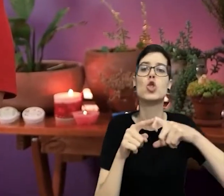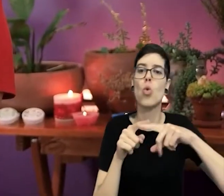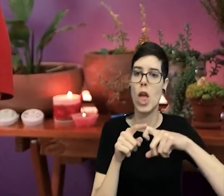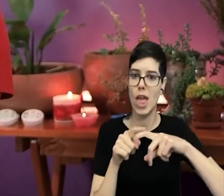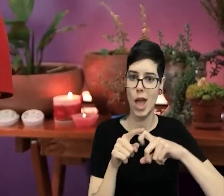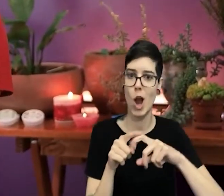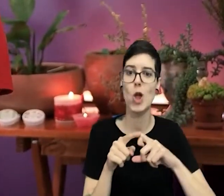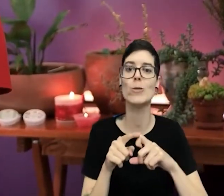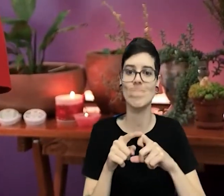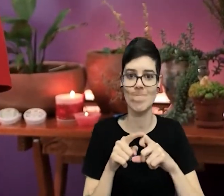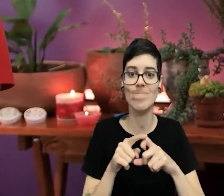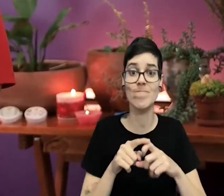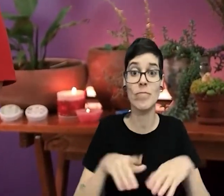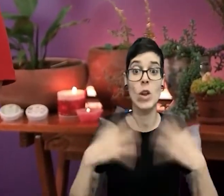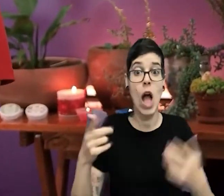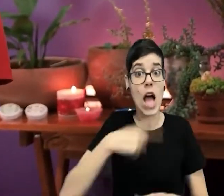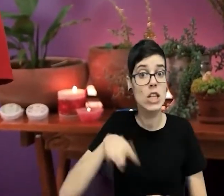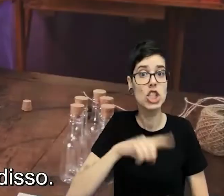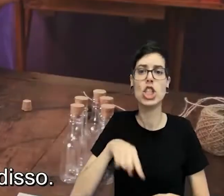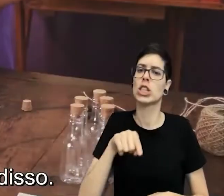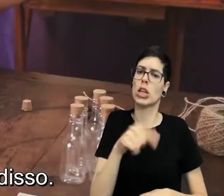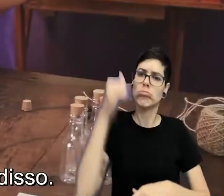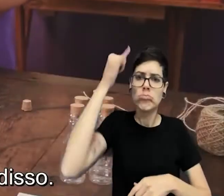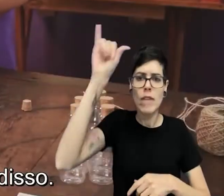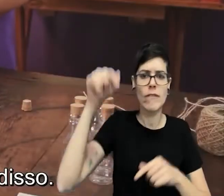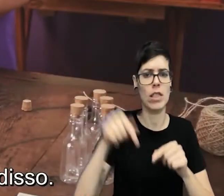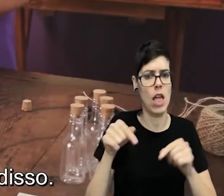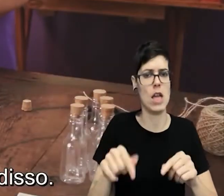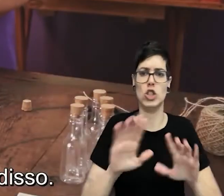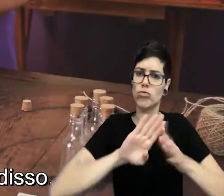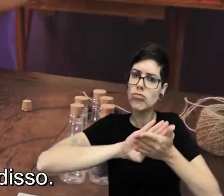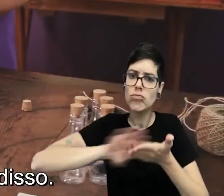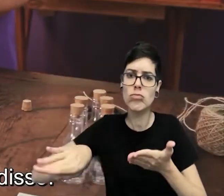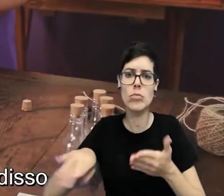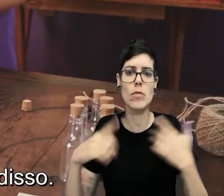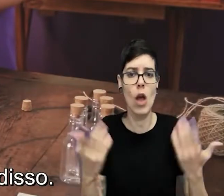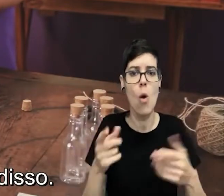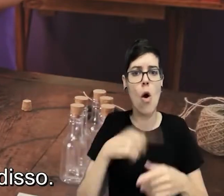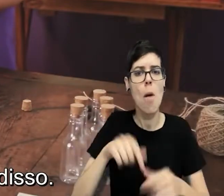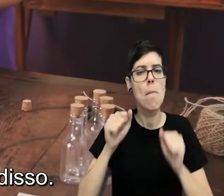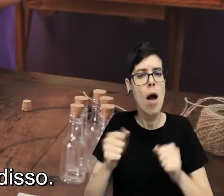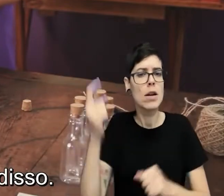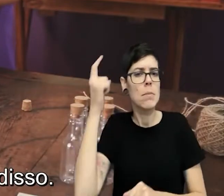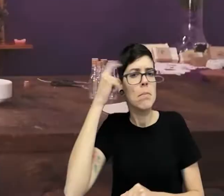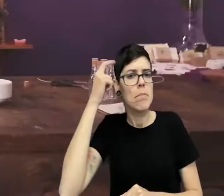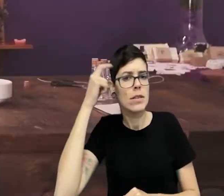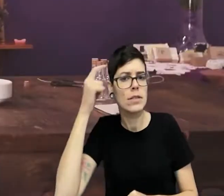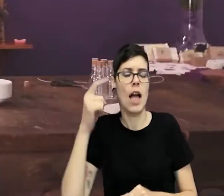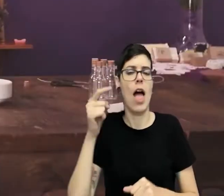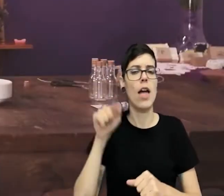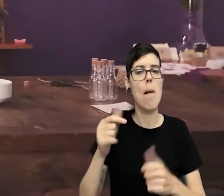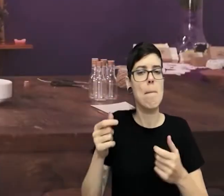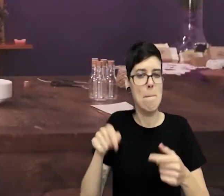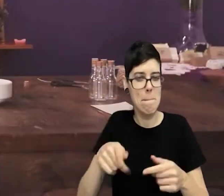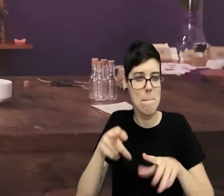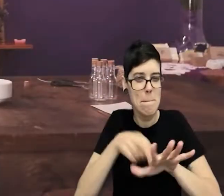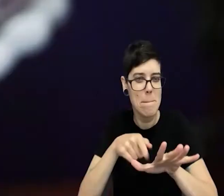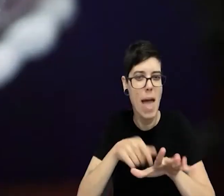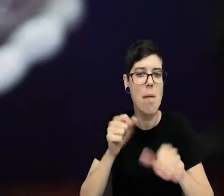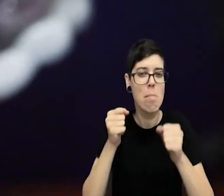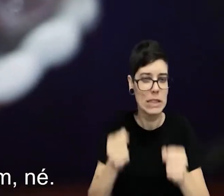né, nos joelhos, inclusive, e a gente não se dá conta disso. E a gente pensou nos